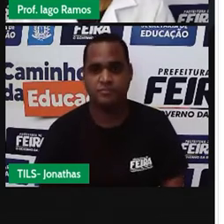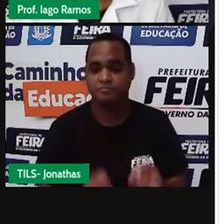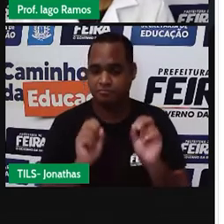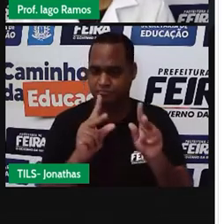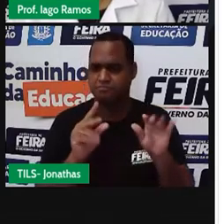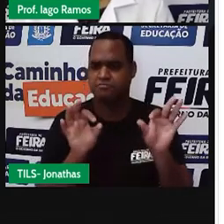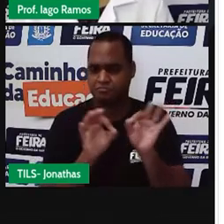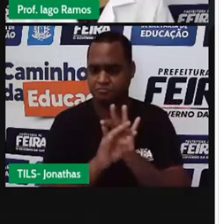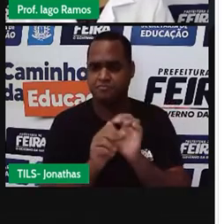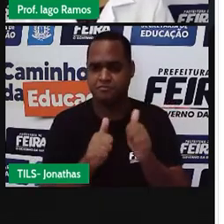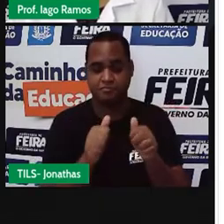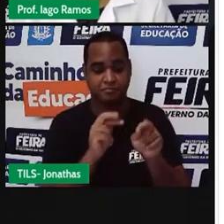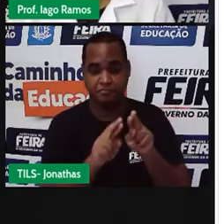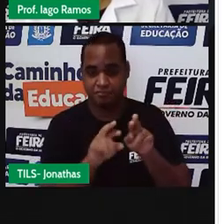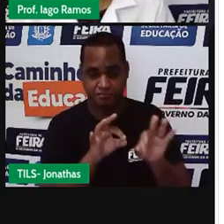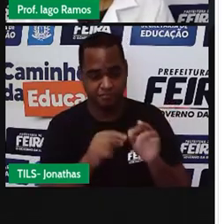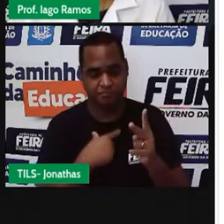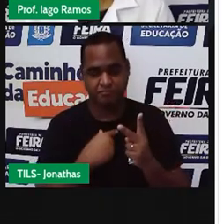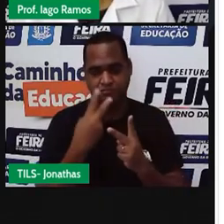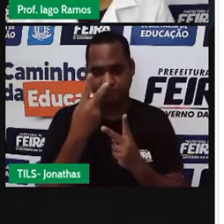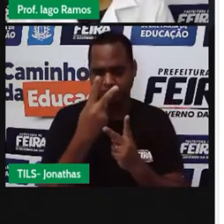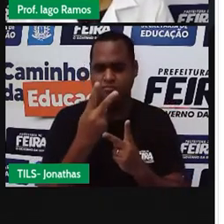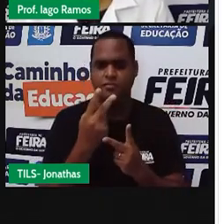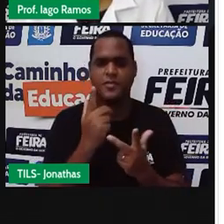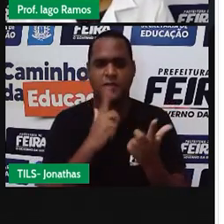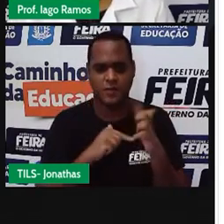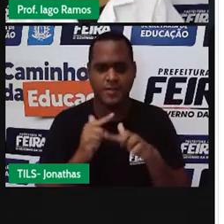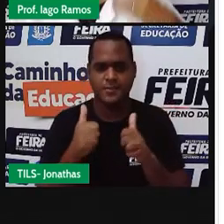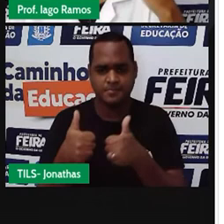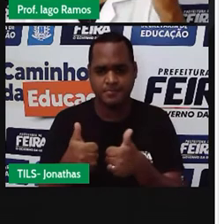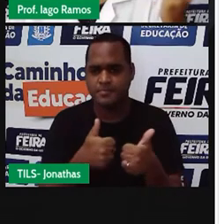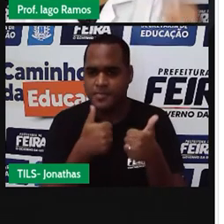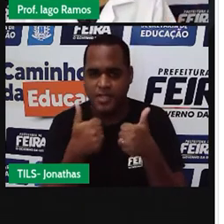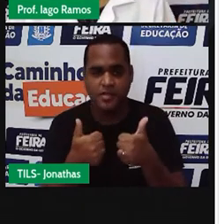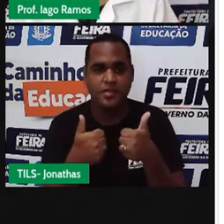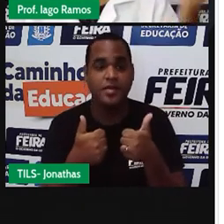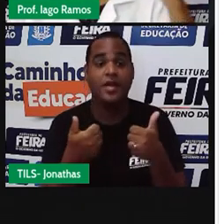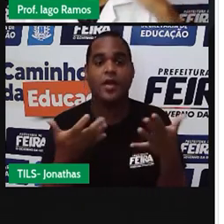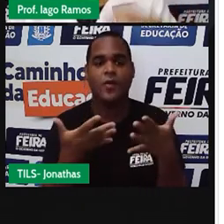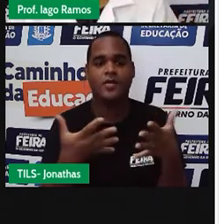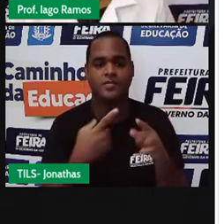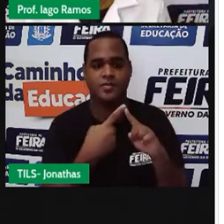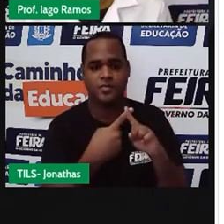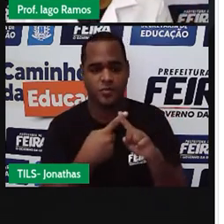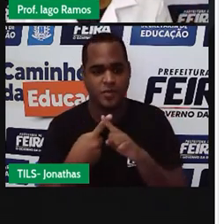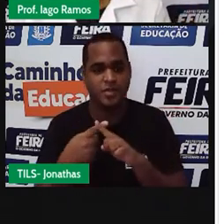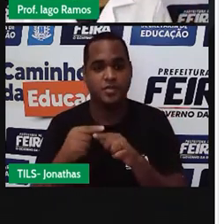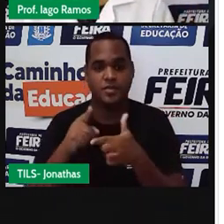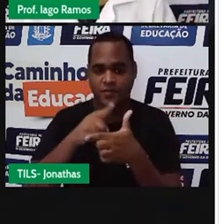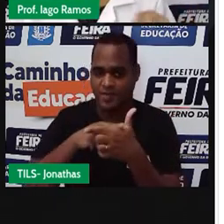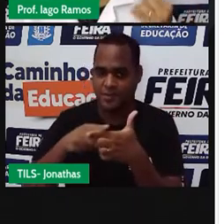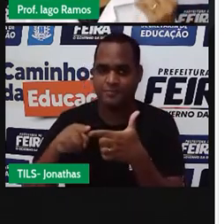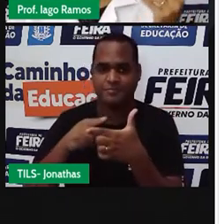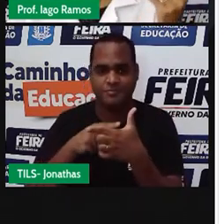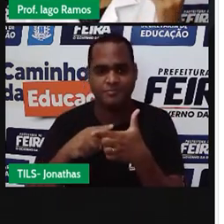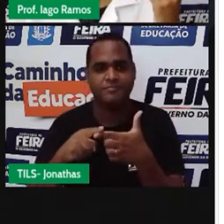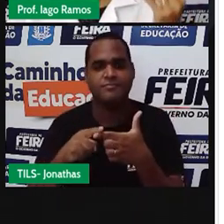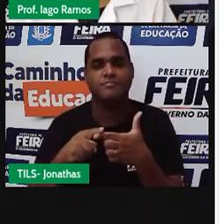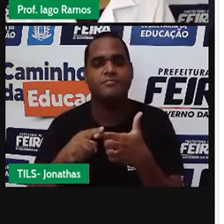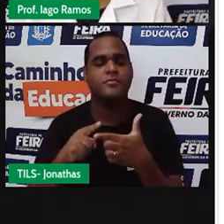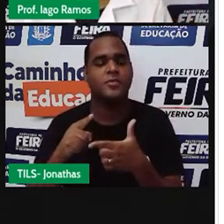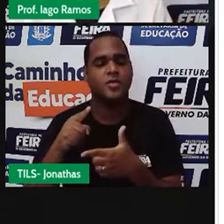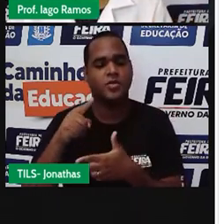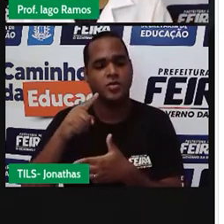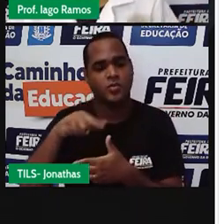resolvi as potências depois de Resolvido as potências multiplicações e divisões e você